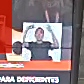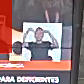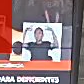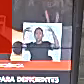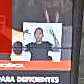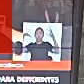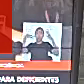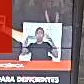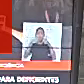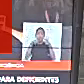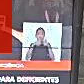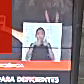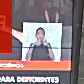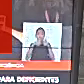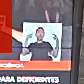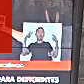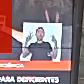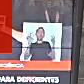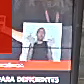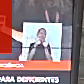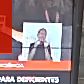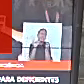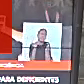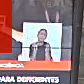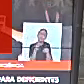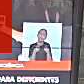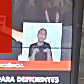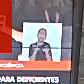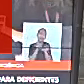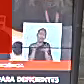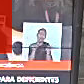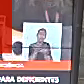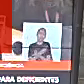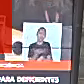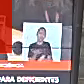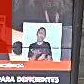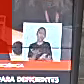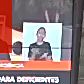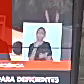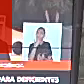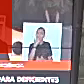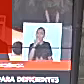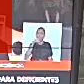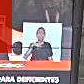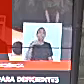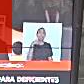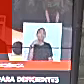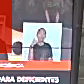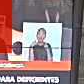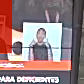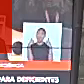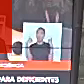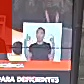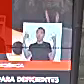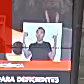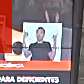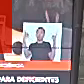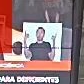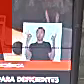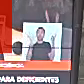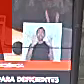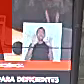respeito a opinião de todos os presentes, é muito barulho para algo que já é um direito adquirido